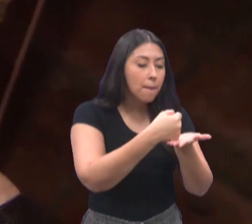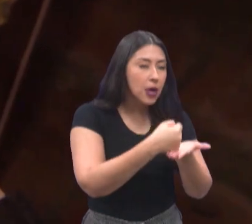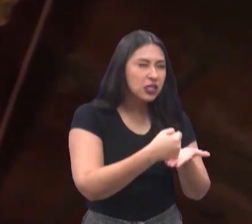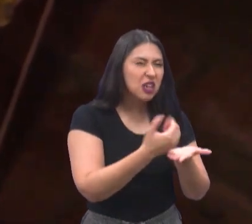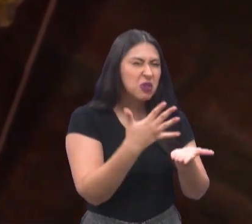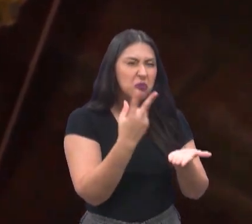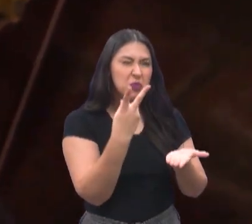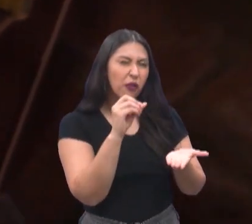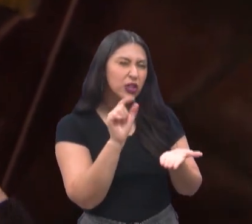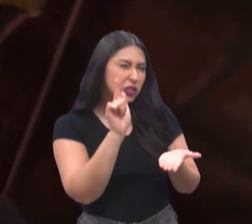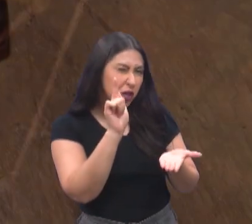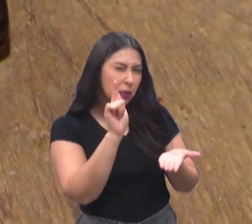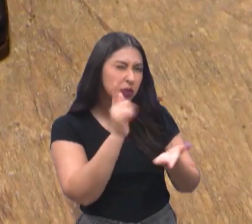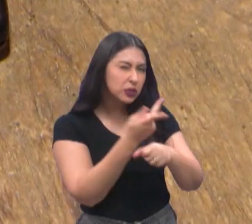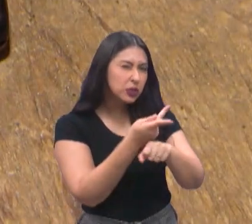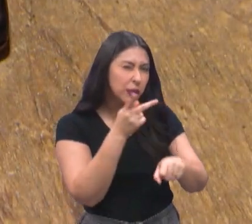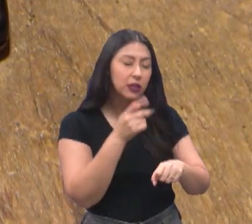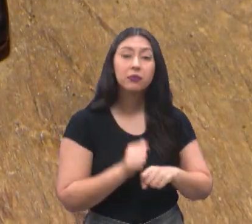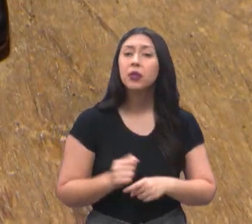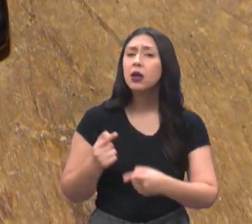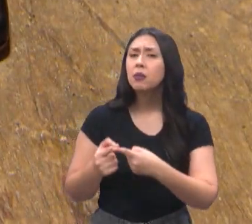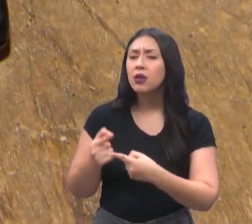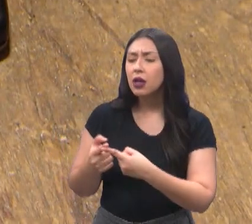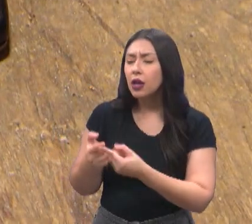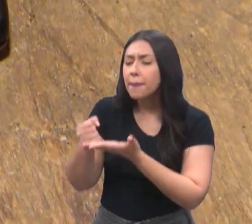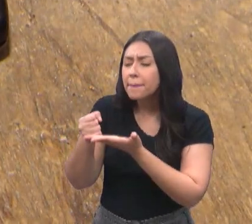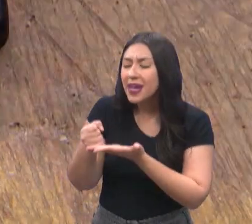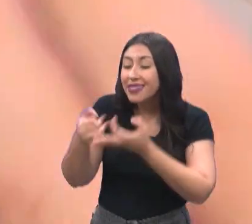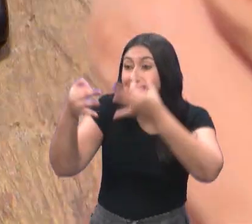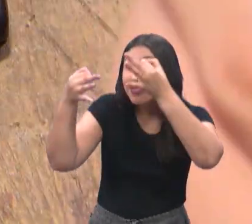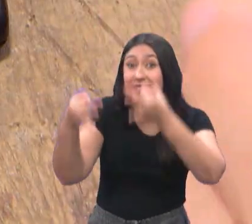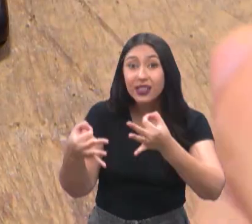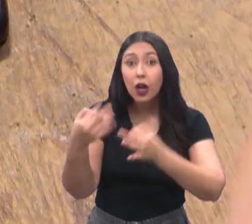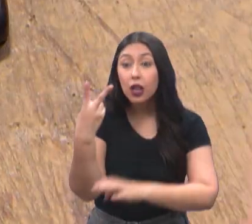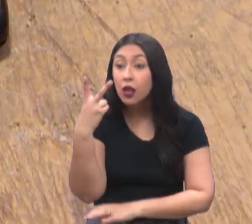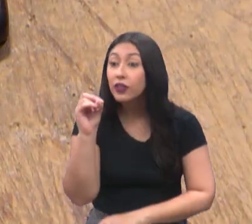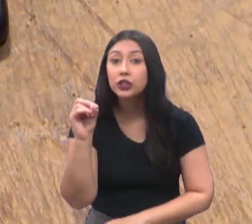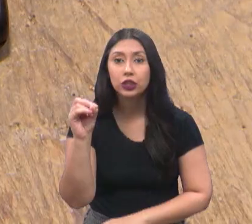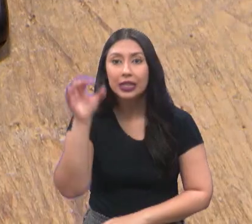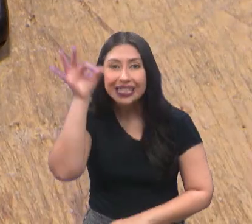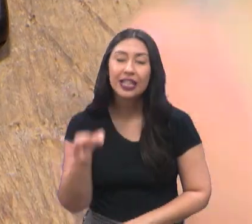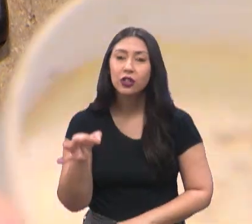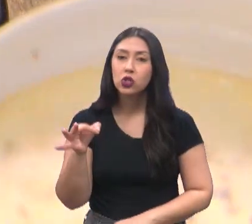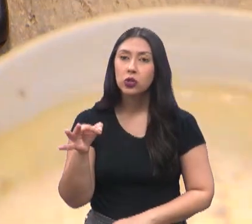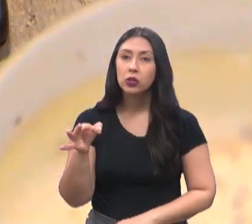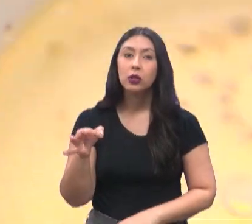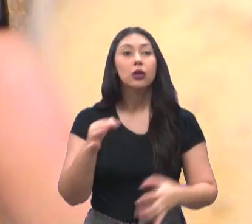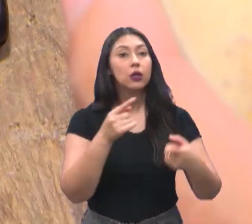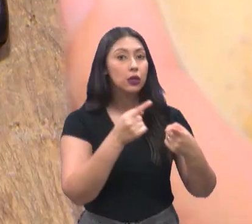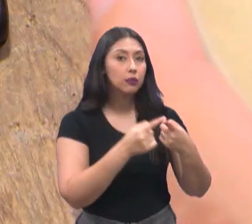de prata. Qual a importância de ter a pesagem exata? 20 gramas, não pode ser mais nem menos. É por causa